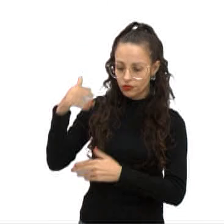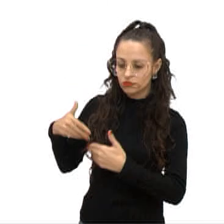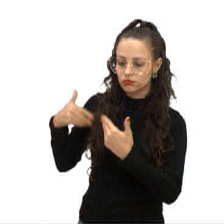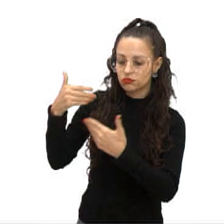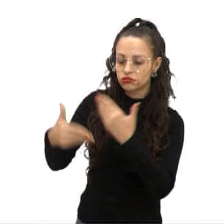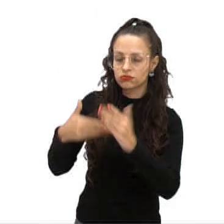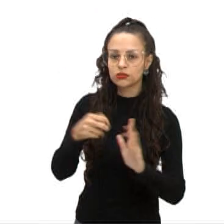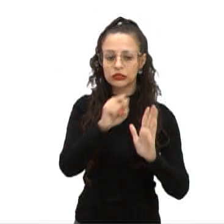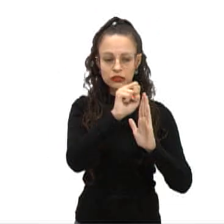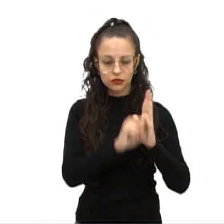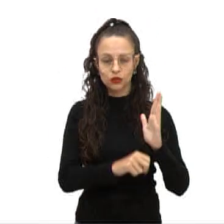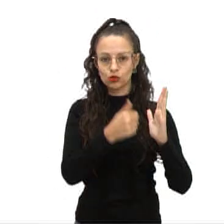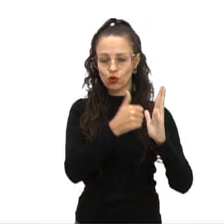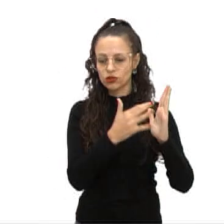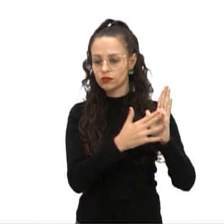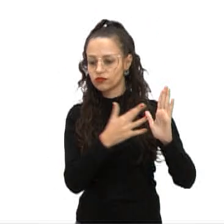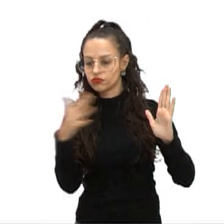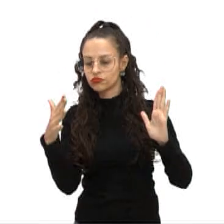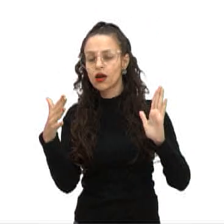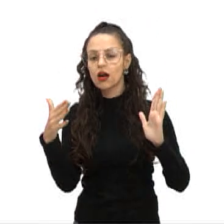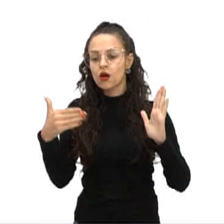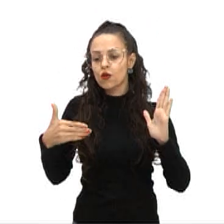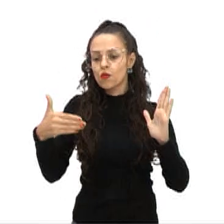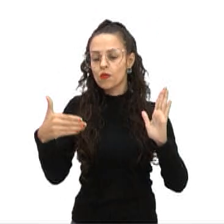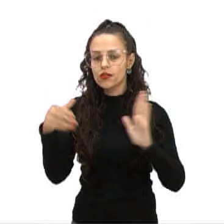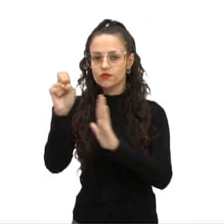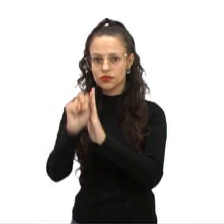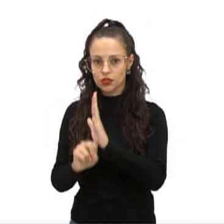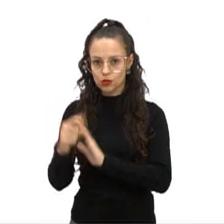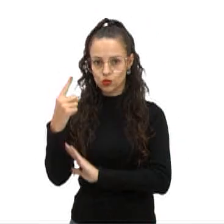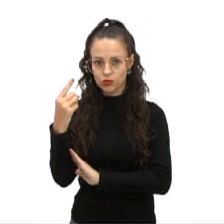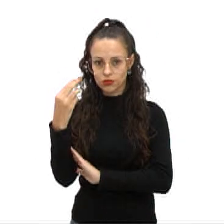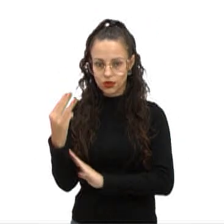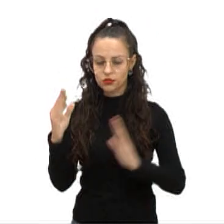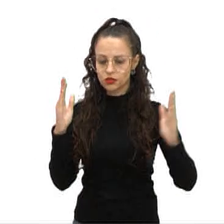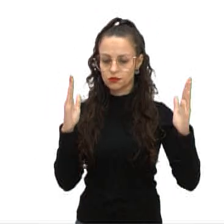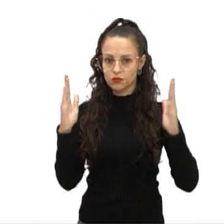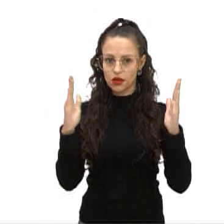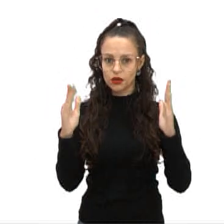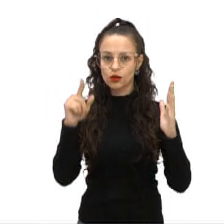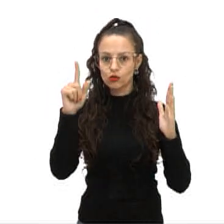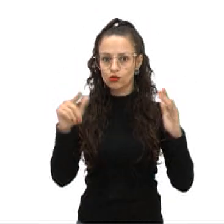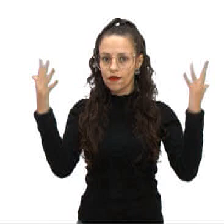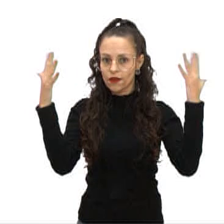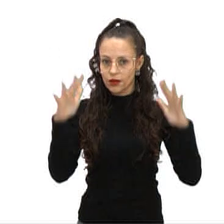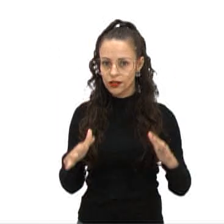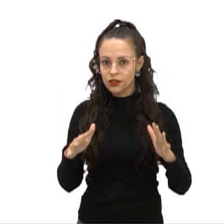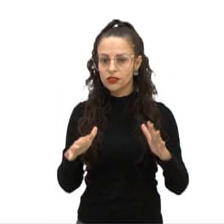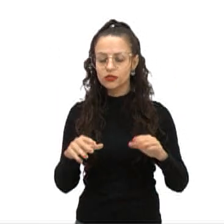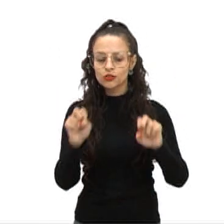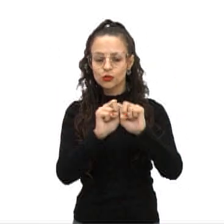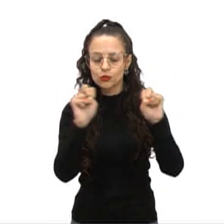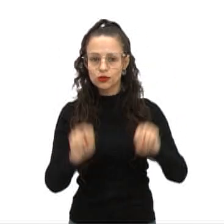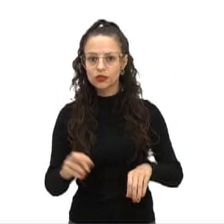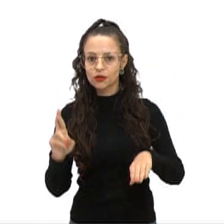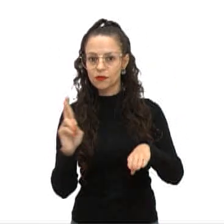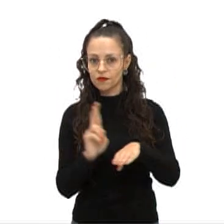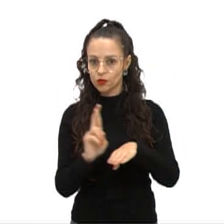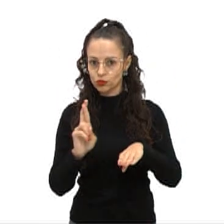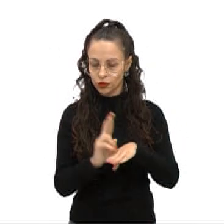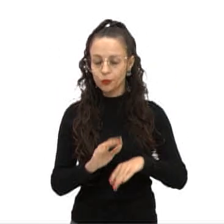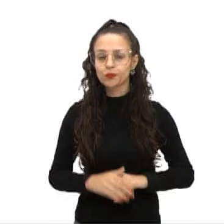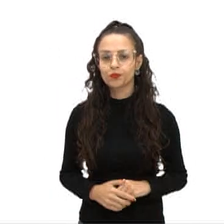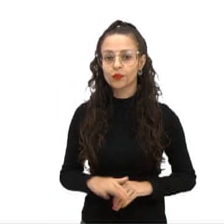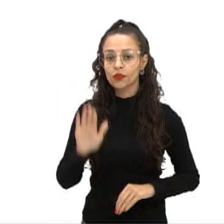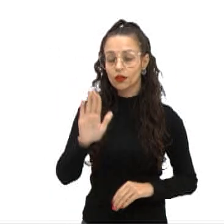o século XI até o início do século XIII, período caracterizado pela crise do sistema feudal. No entanto,